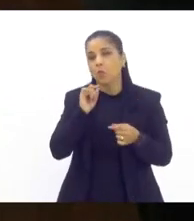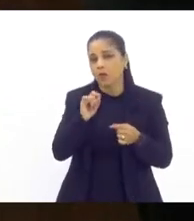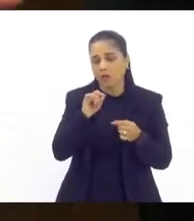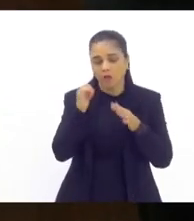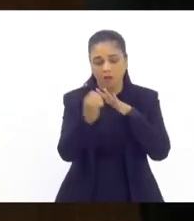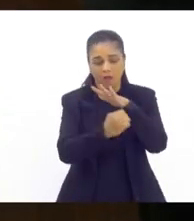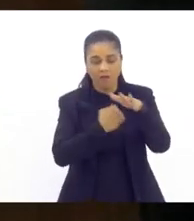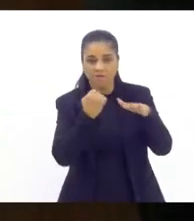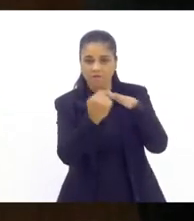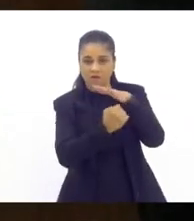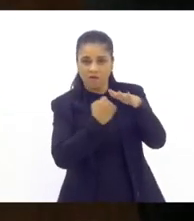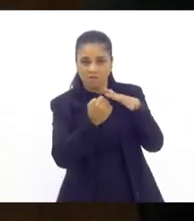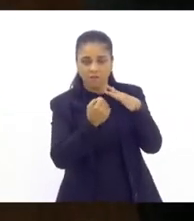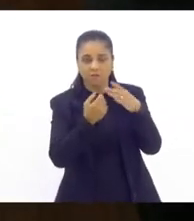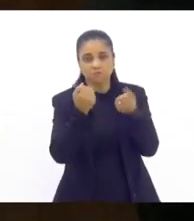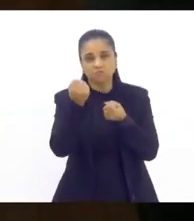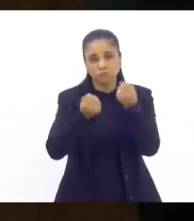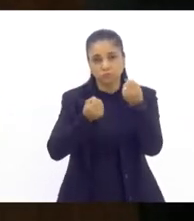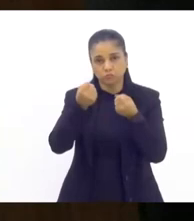de automóvel,